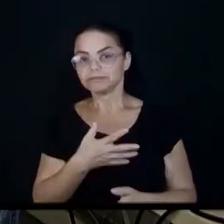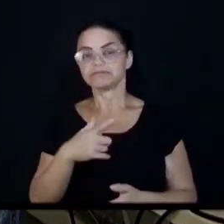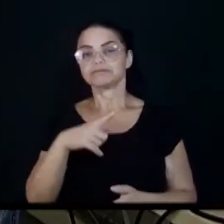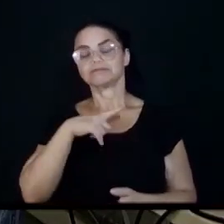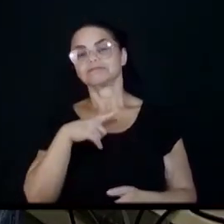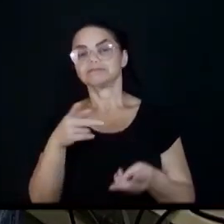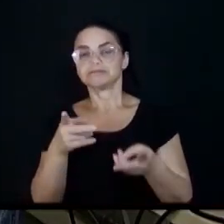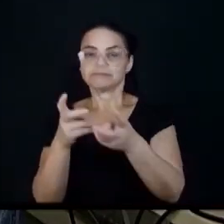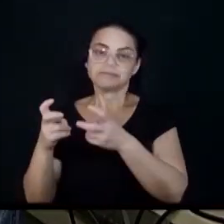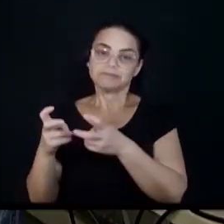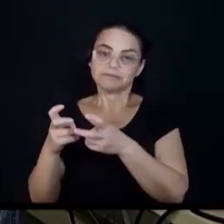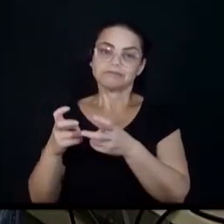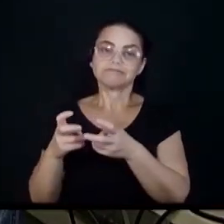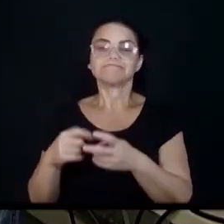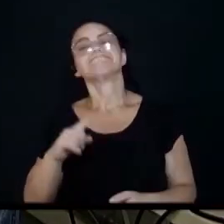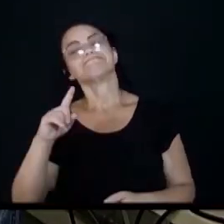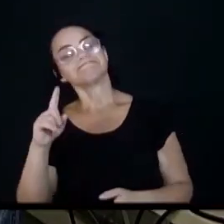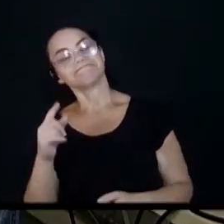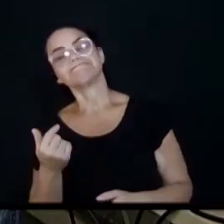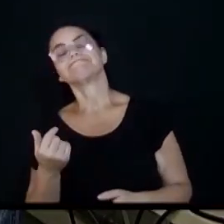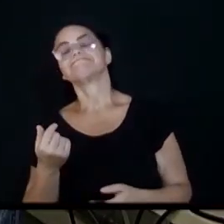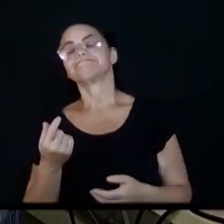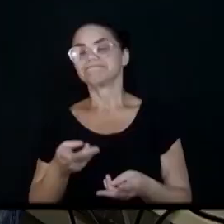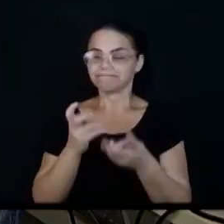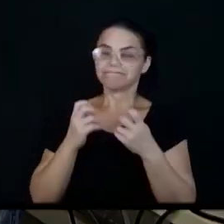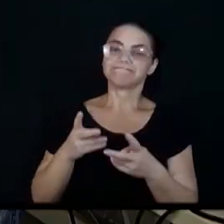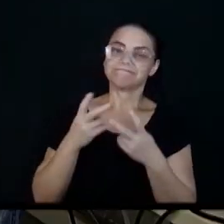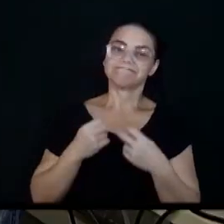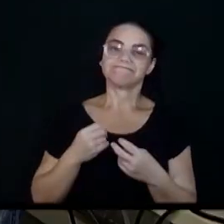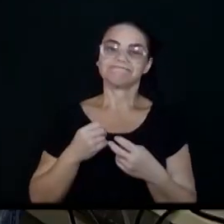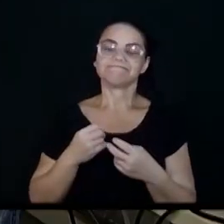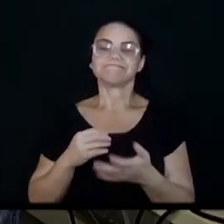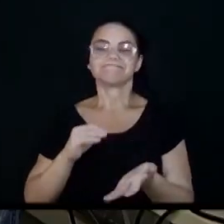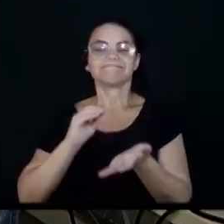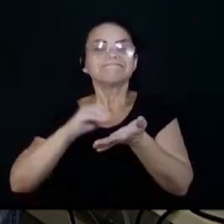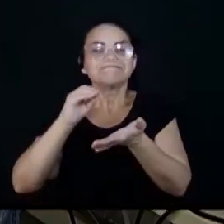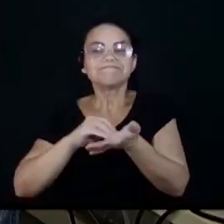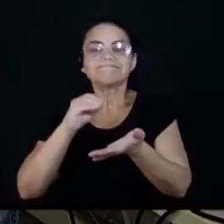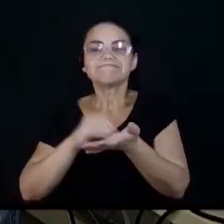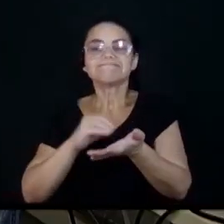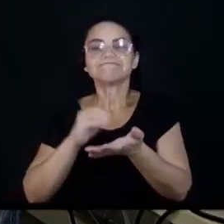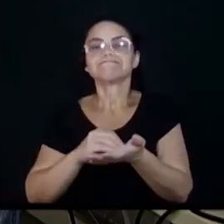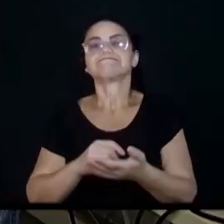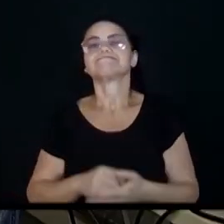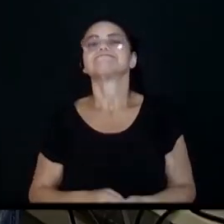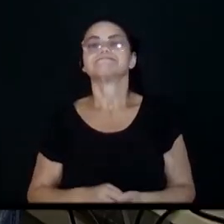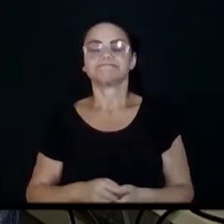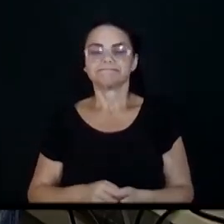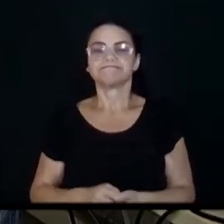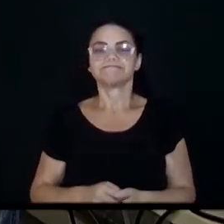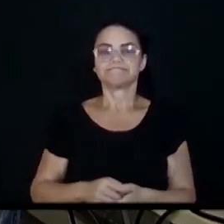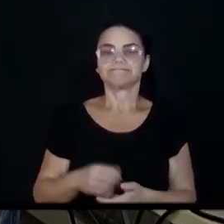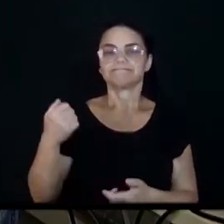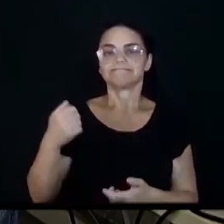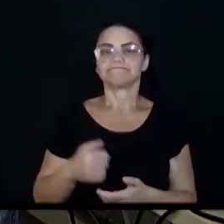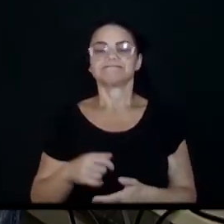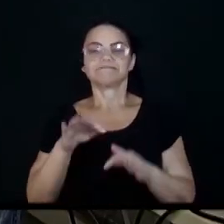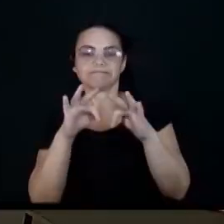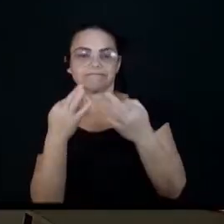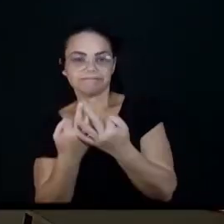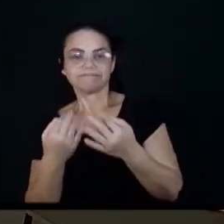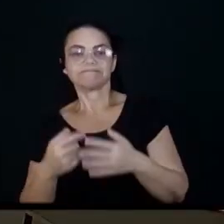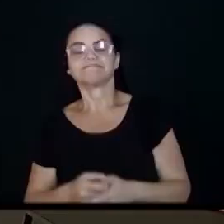por outro, a gente percebe essa lacuna que tem lá fora, né, tantas famílias aí em situação